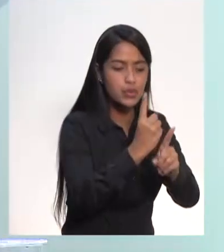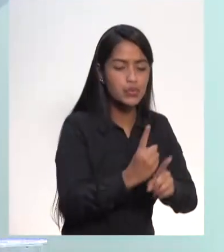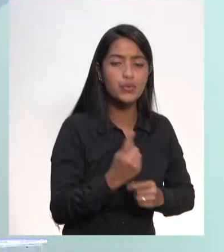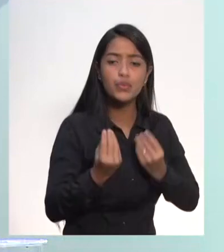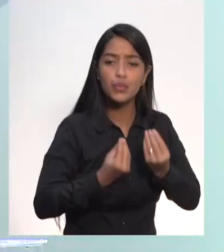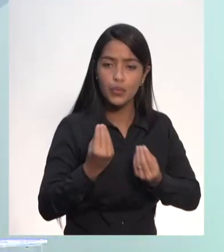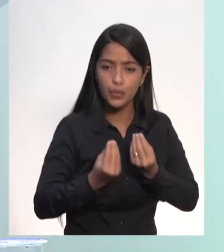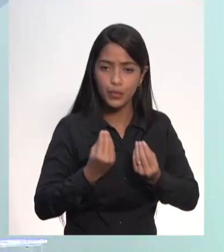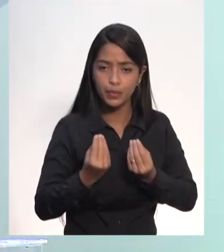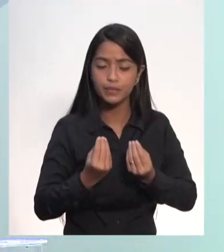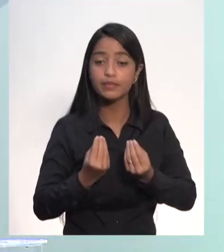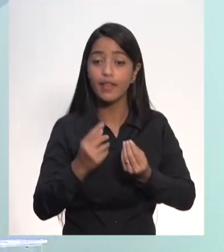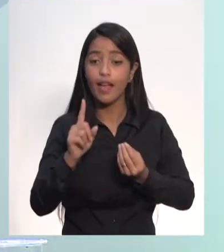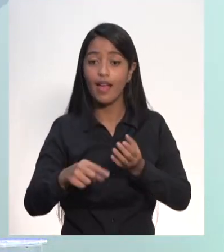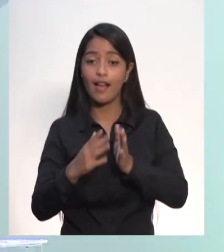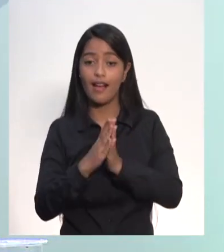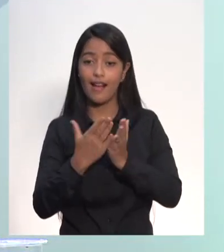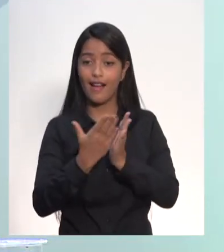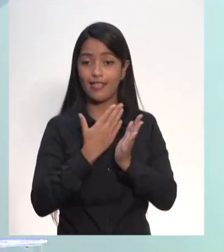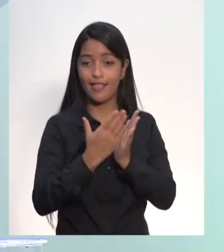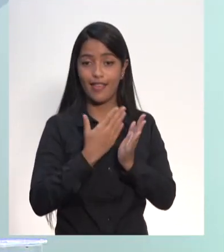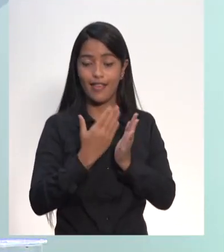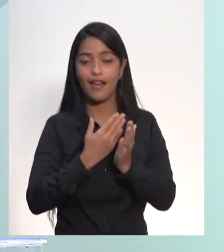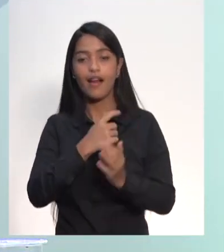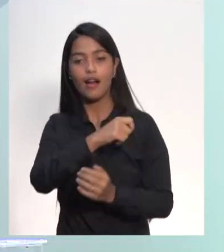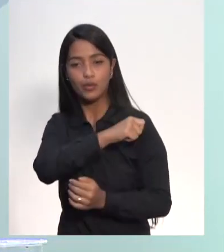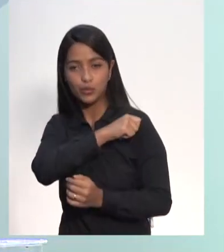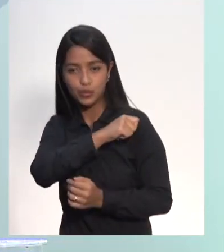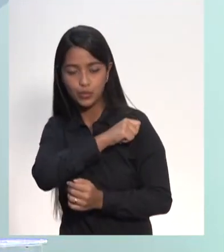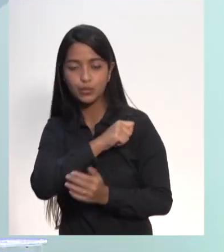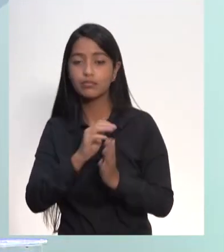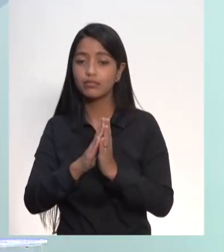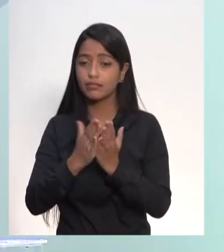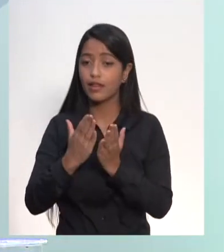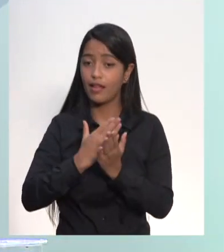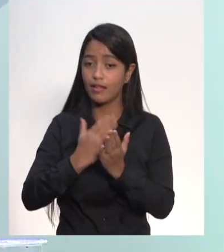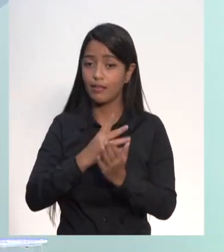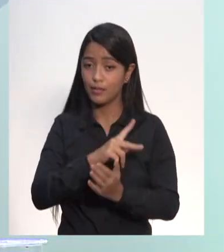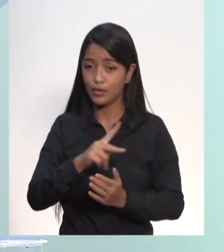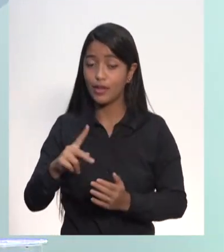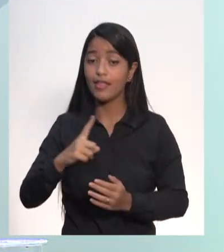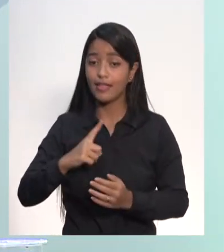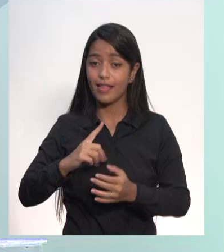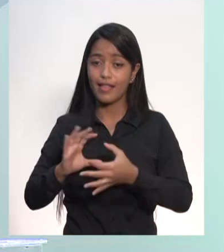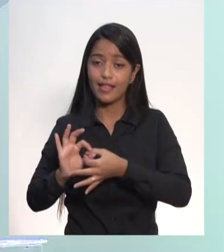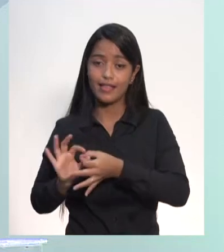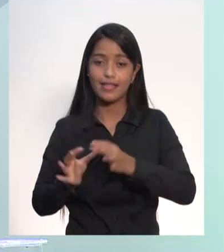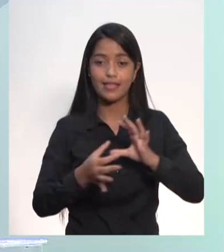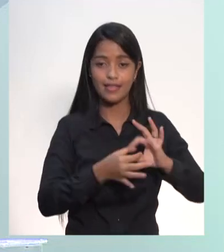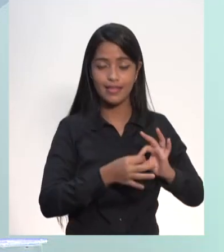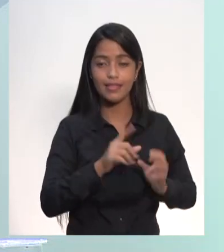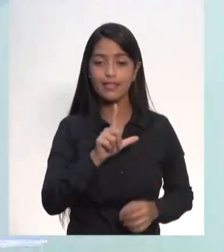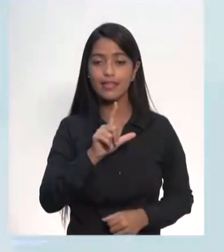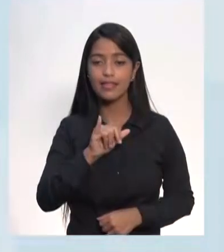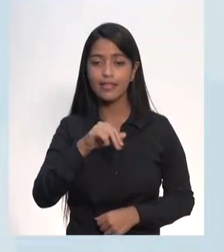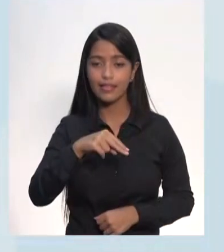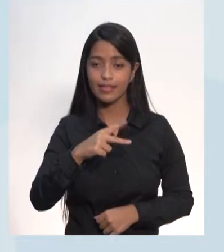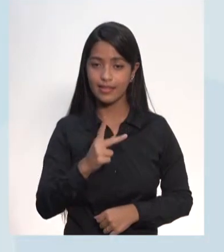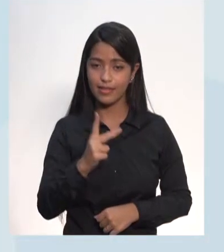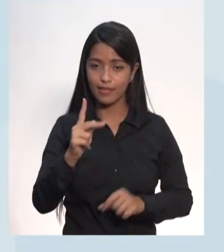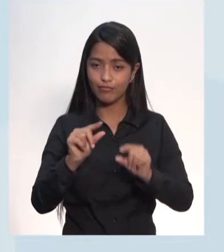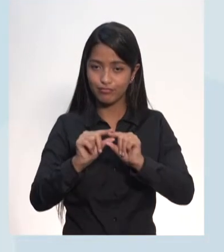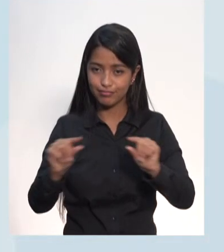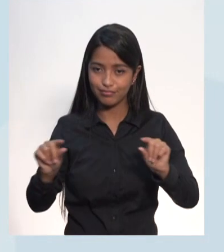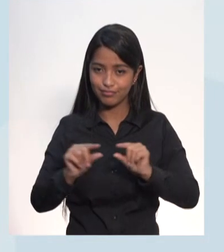cadernos do aluno e do professor. Então, a gente tem 2 links que direcionam para a página da EFAP, né, a